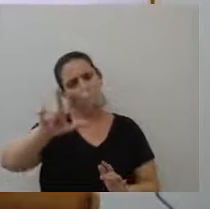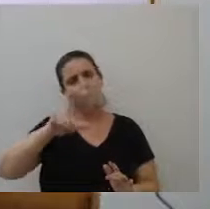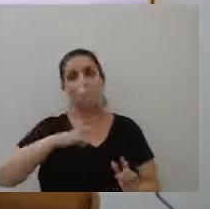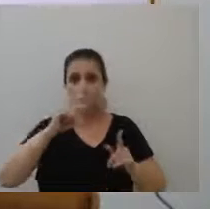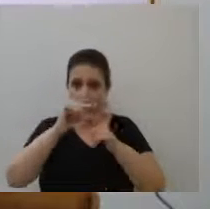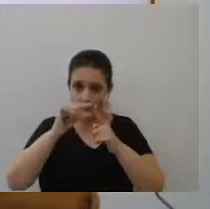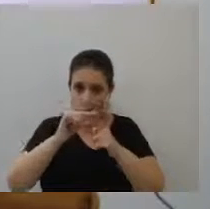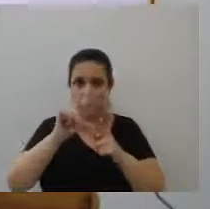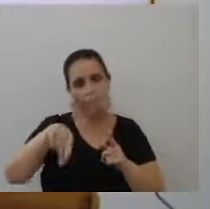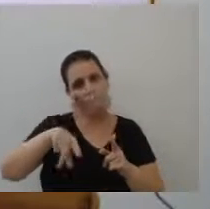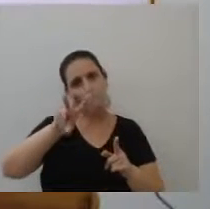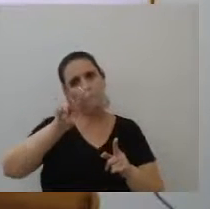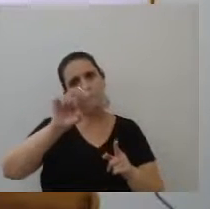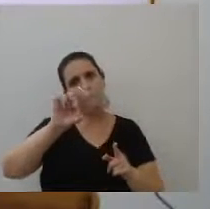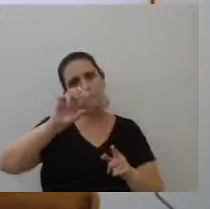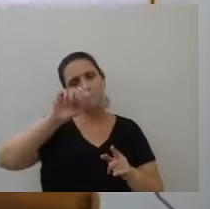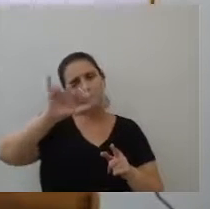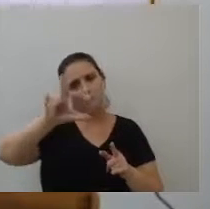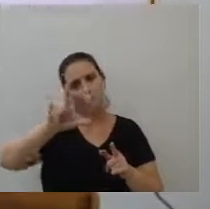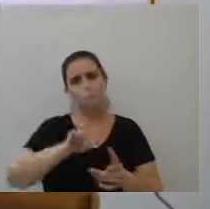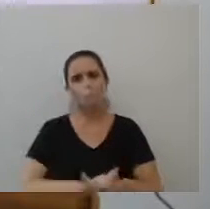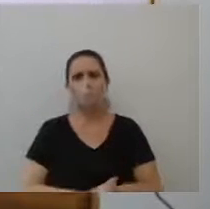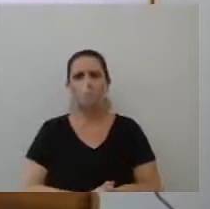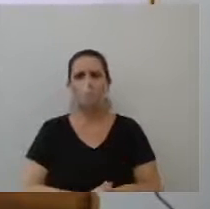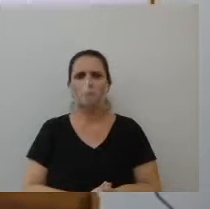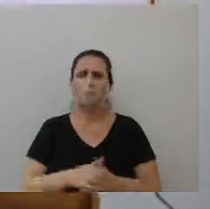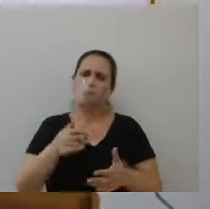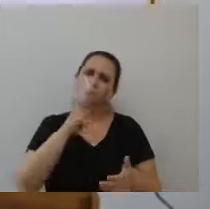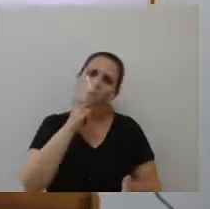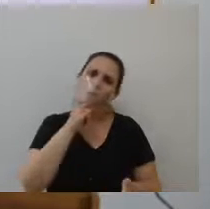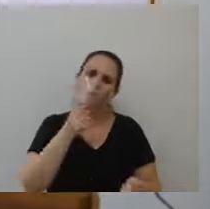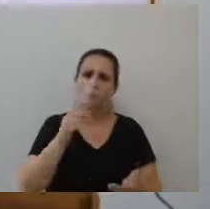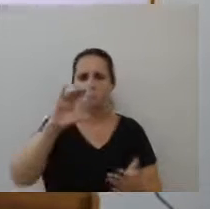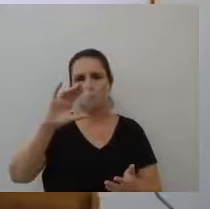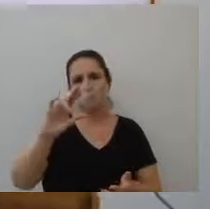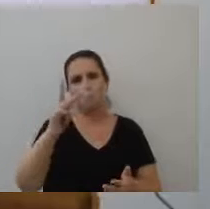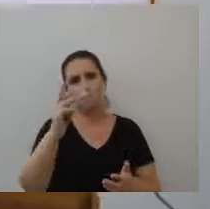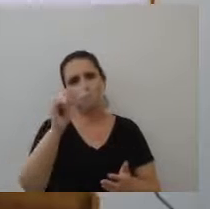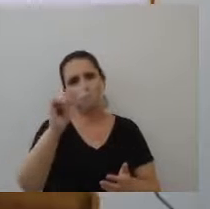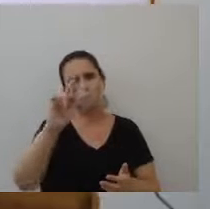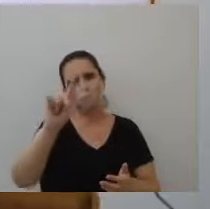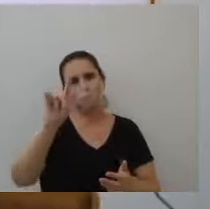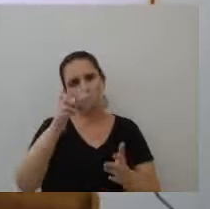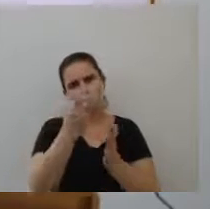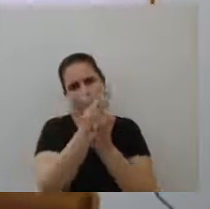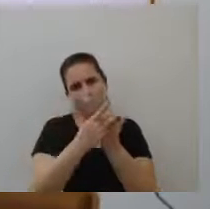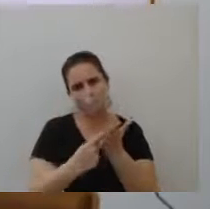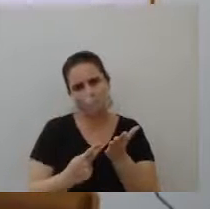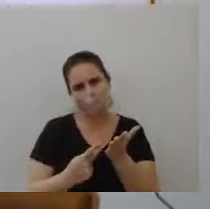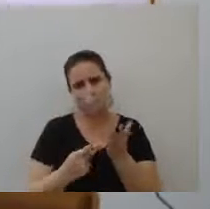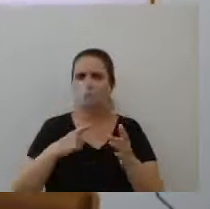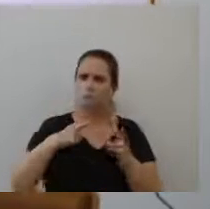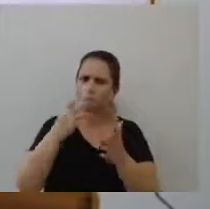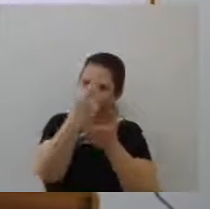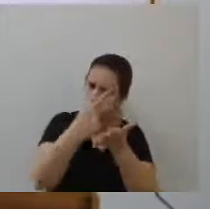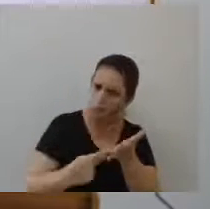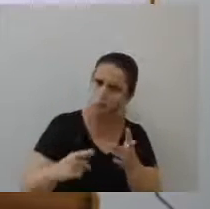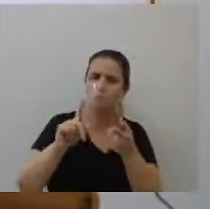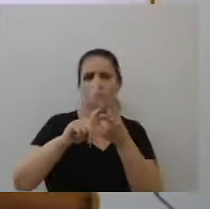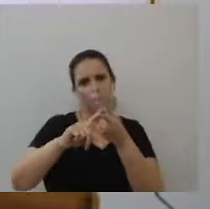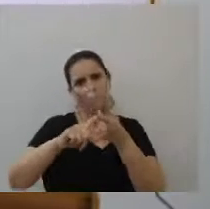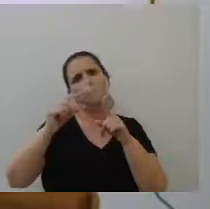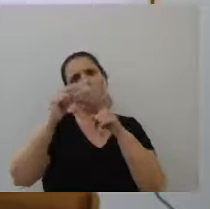Nessa charge aí, nós vimos uma floresta completamente desmatada. Tem um nome ali, floresta, mas